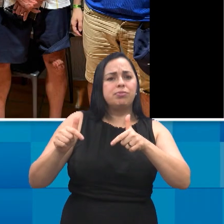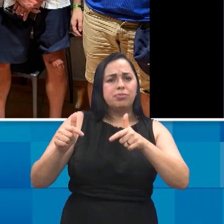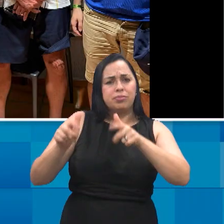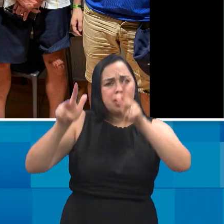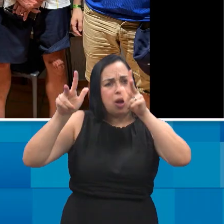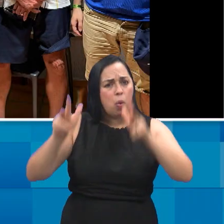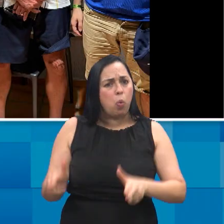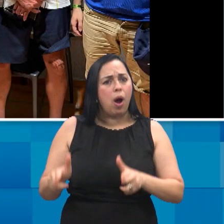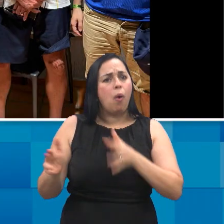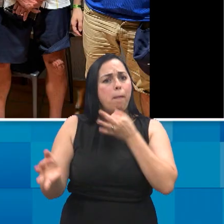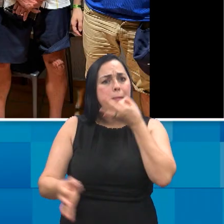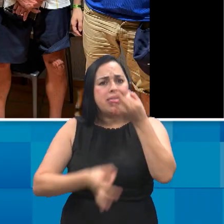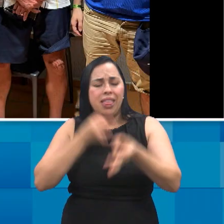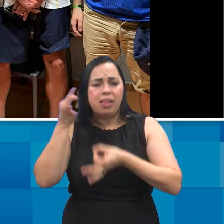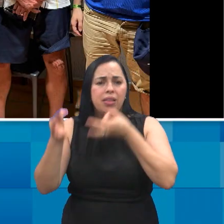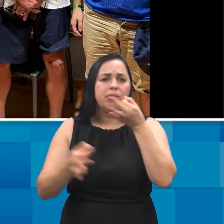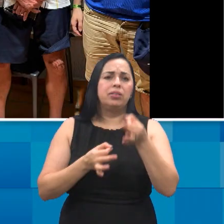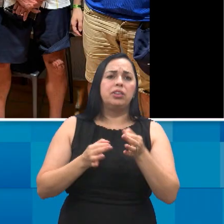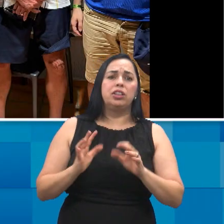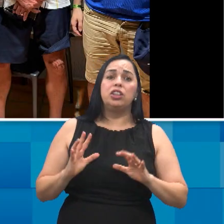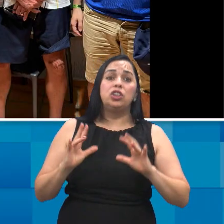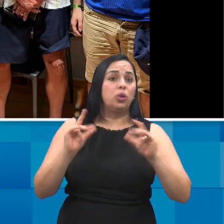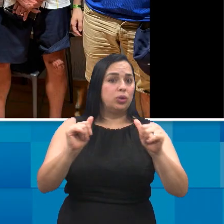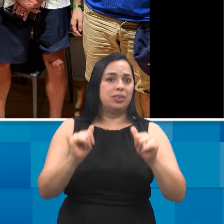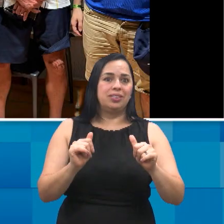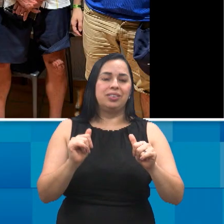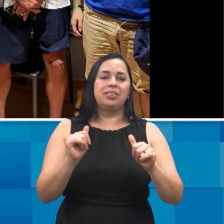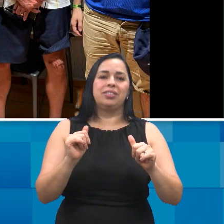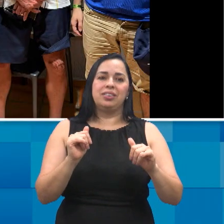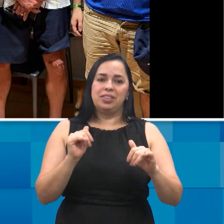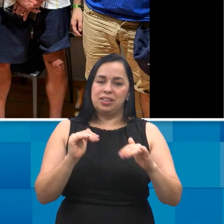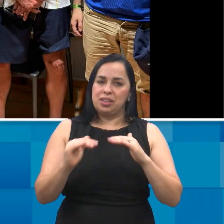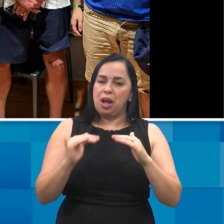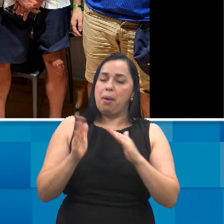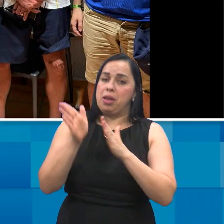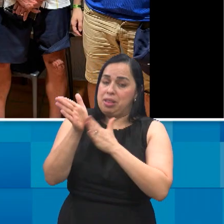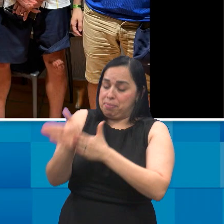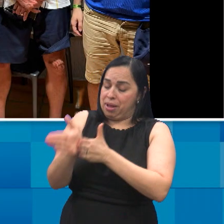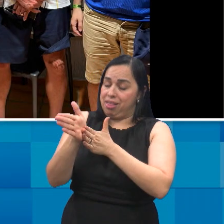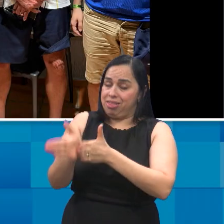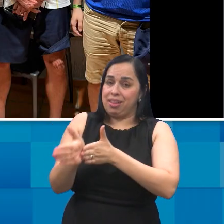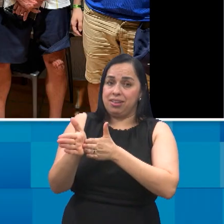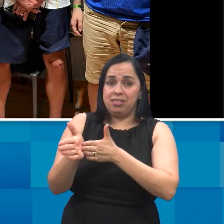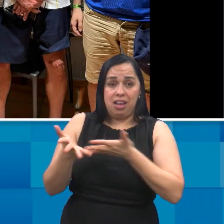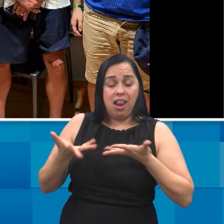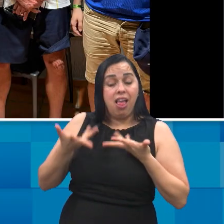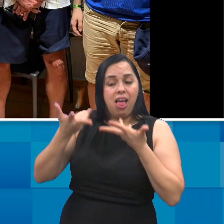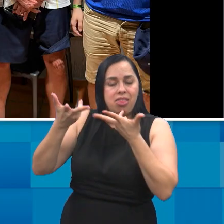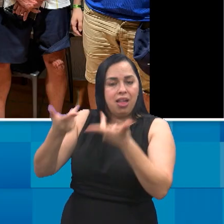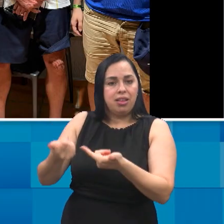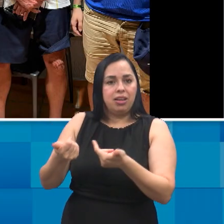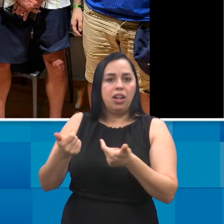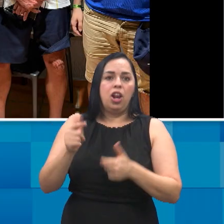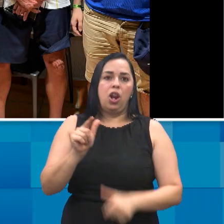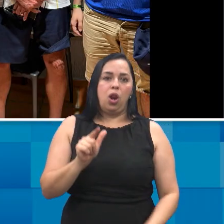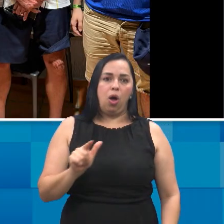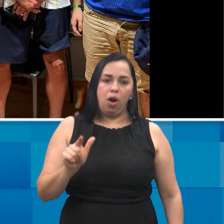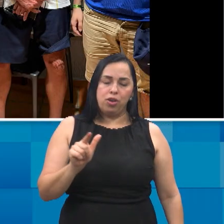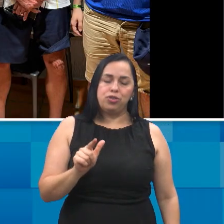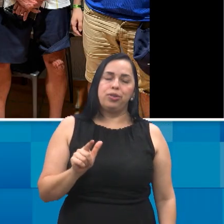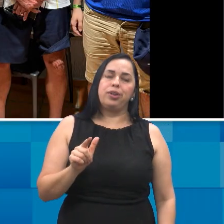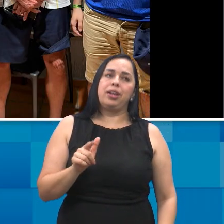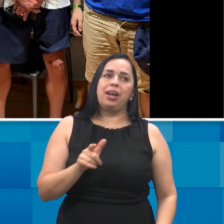e todos aqueles que fazem esse movimento e que são leais a ele, são bem recebidos. E, claro, ele já foi traído muitas